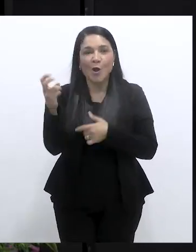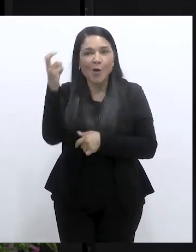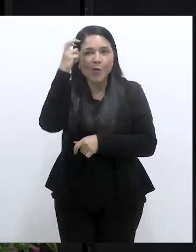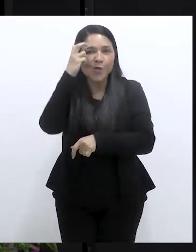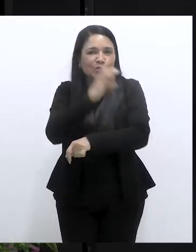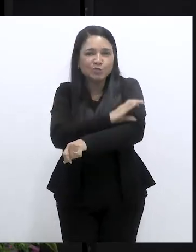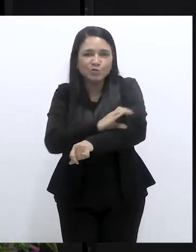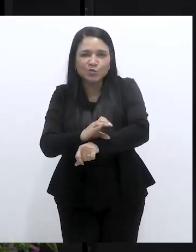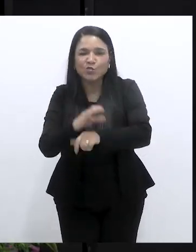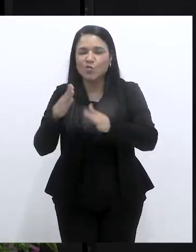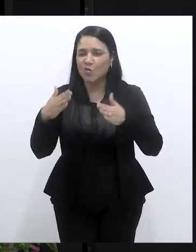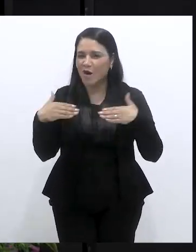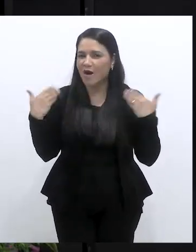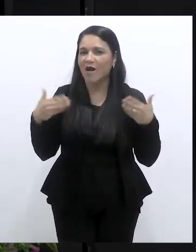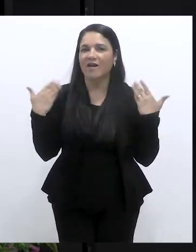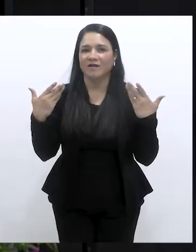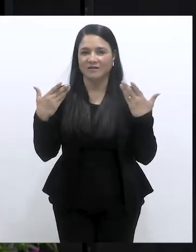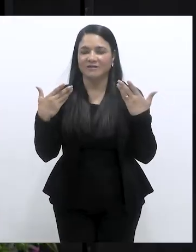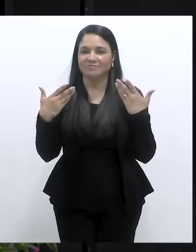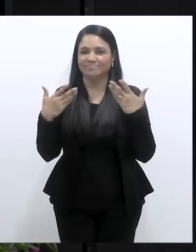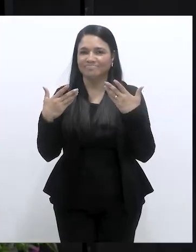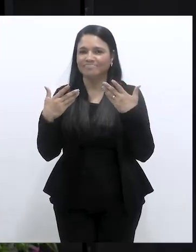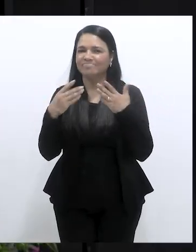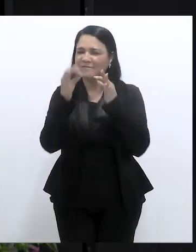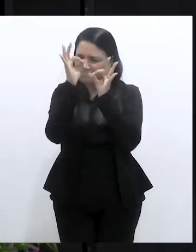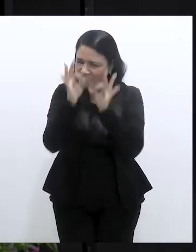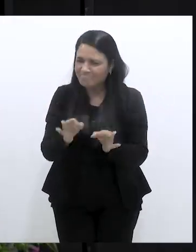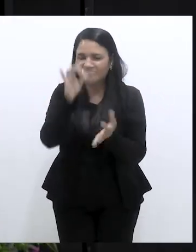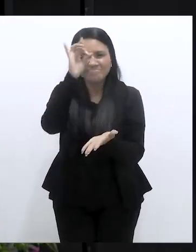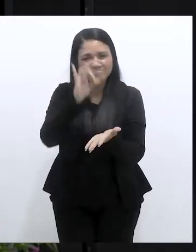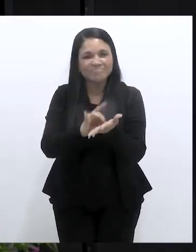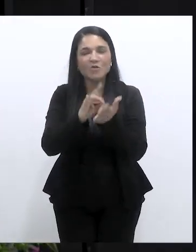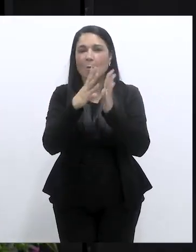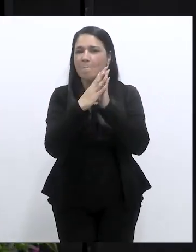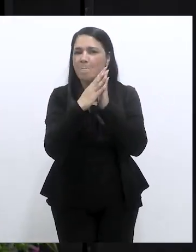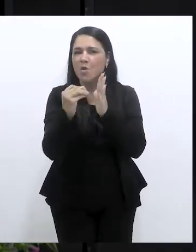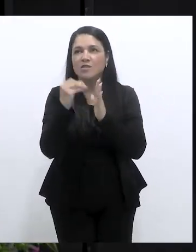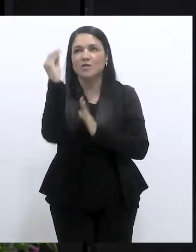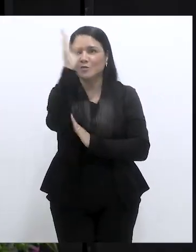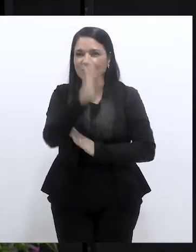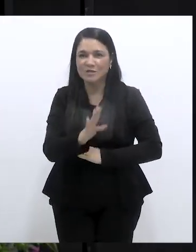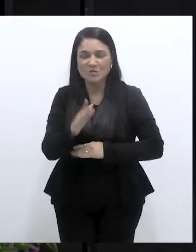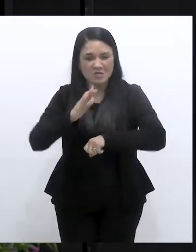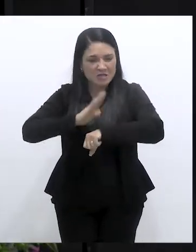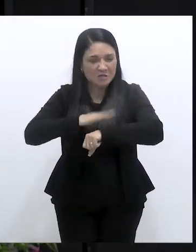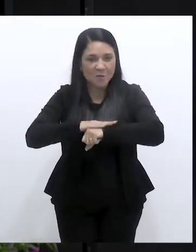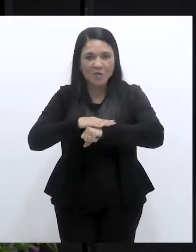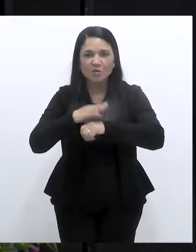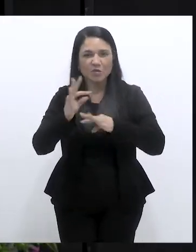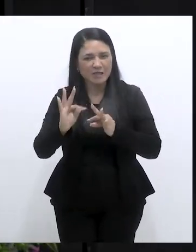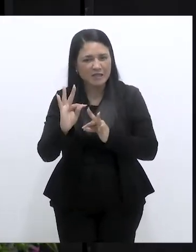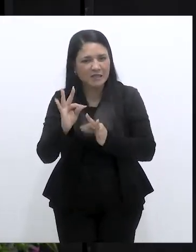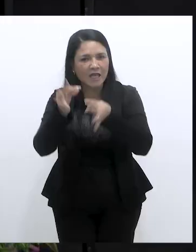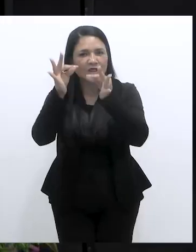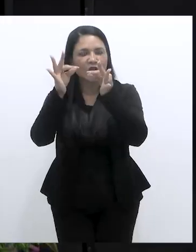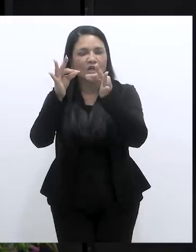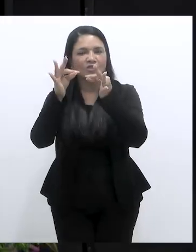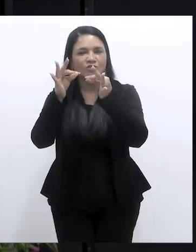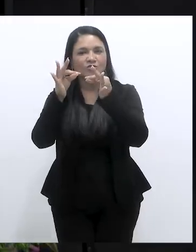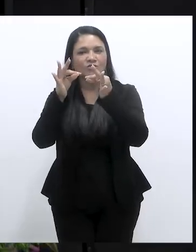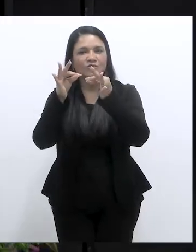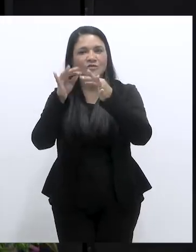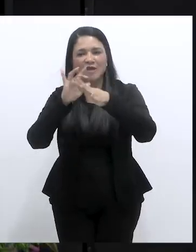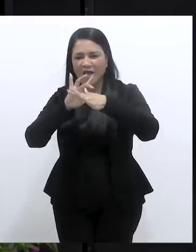muita cultura, alegria. É um exemplo para o Brasil, né? No momento Sim. tecnológico que as pessoas estão reduzindo, as